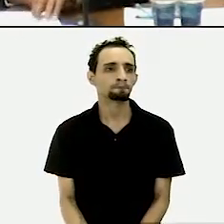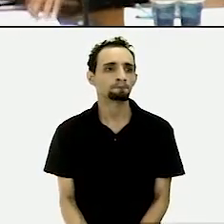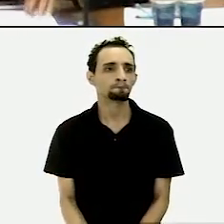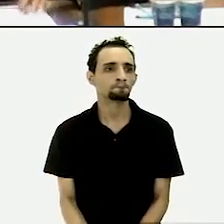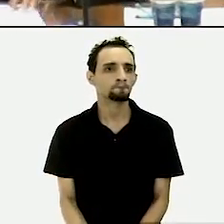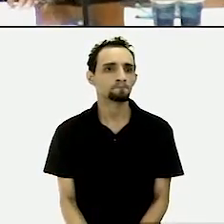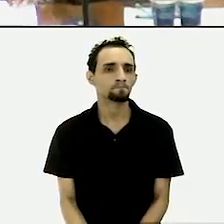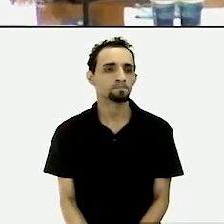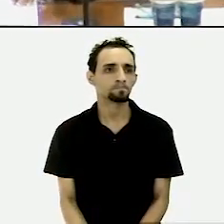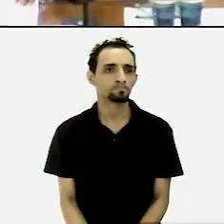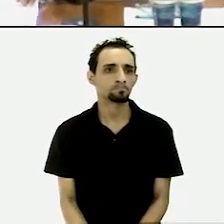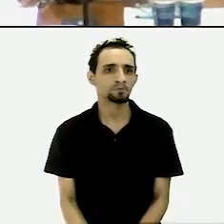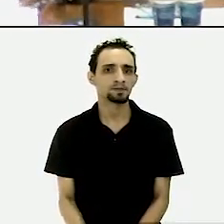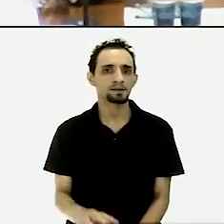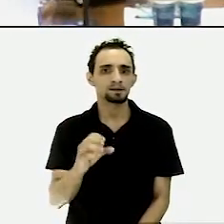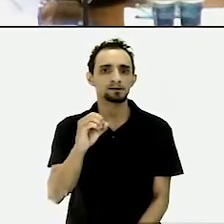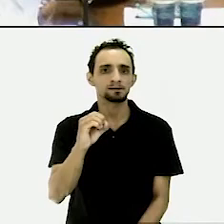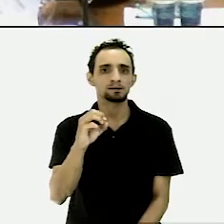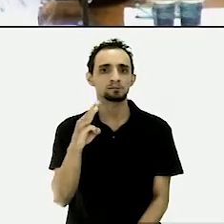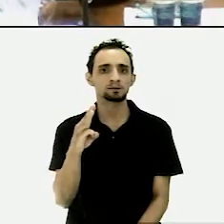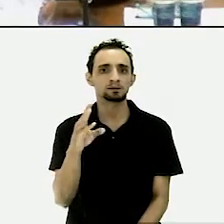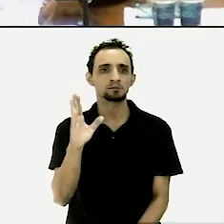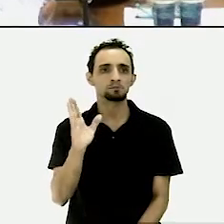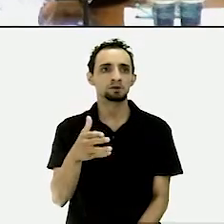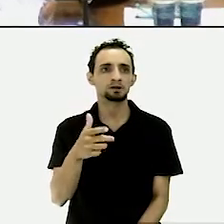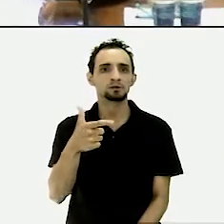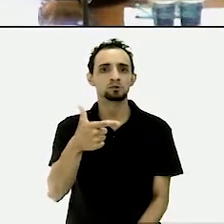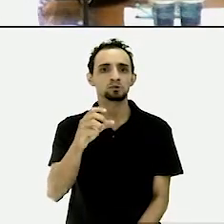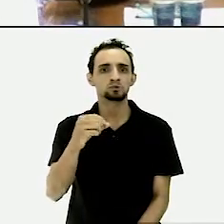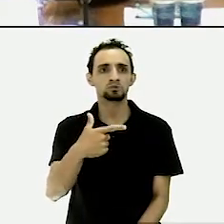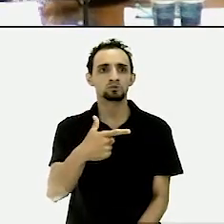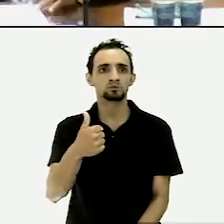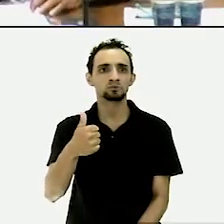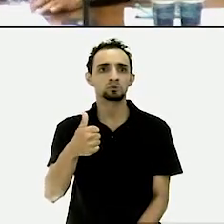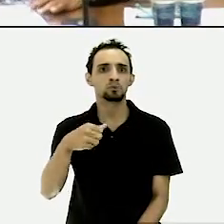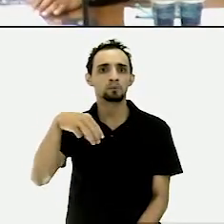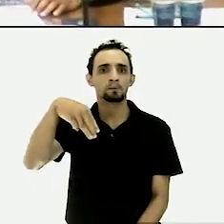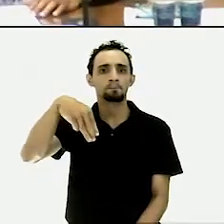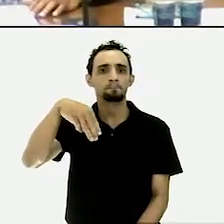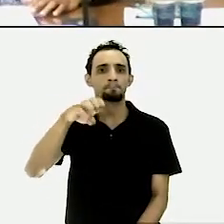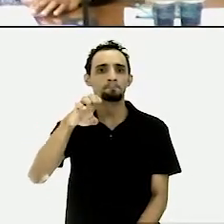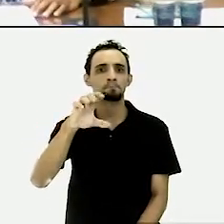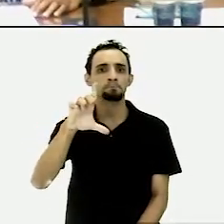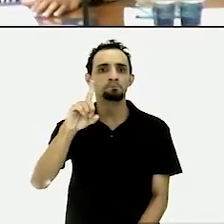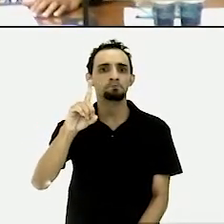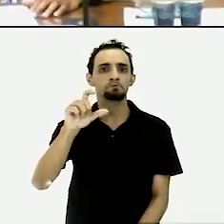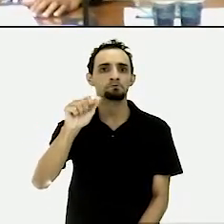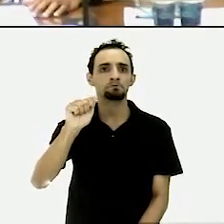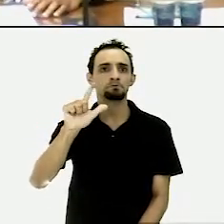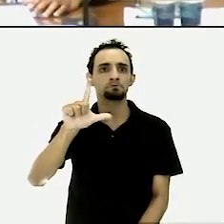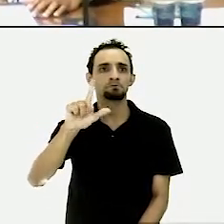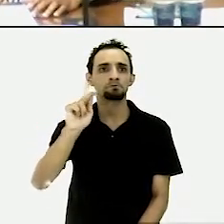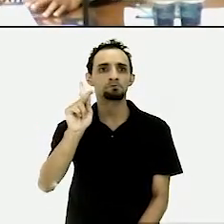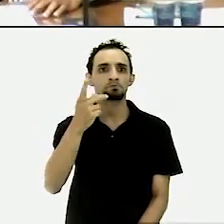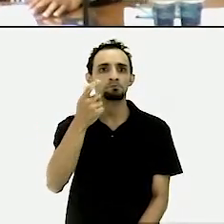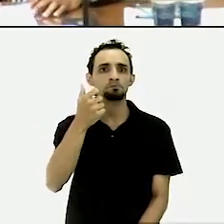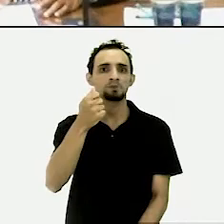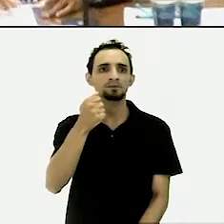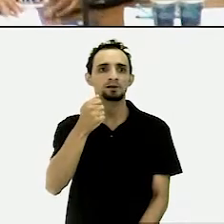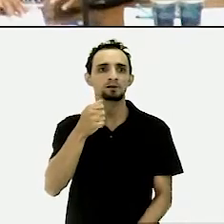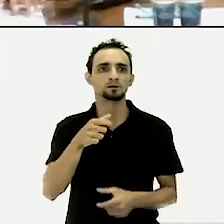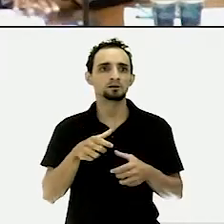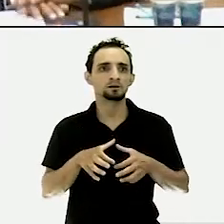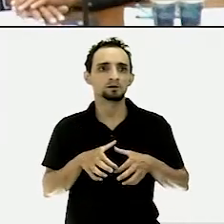Agudos, Estado de São Paulo, que apresenta e subscreve, consigna a presente moção de repúdio ao deputado estadual